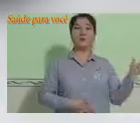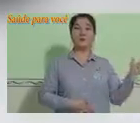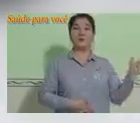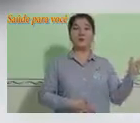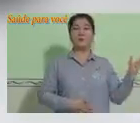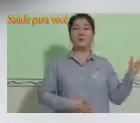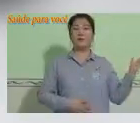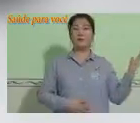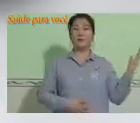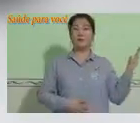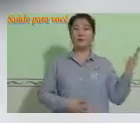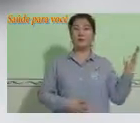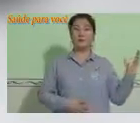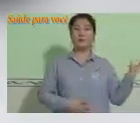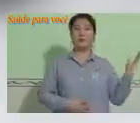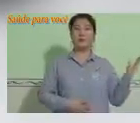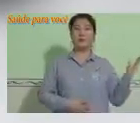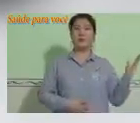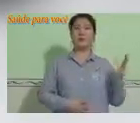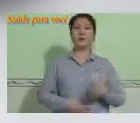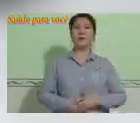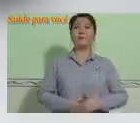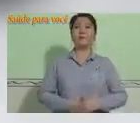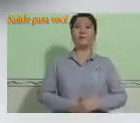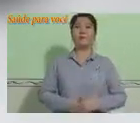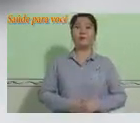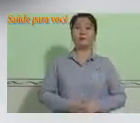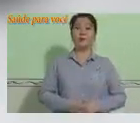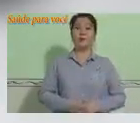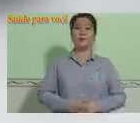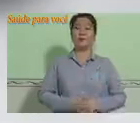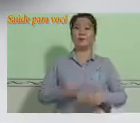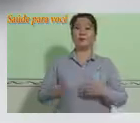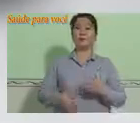LASPORMISDE 8 horas seguidas e garantir uma higiene adequada.